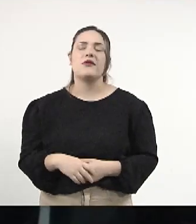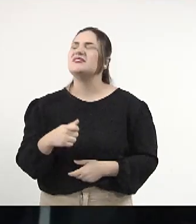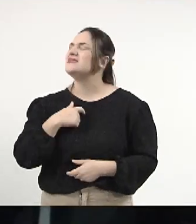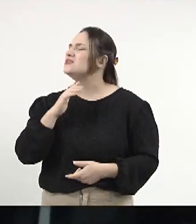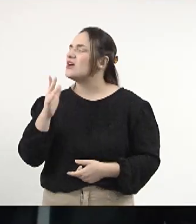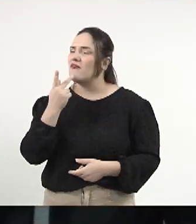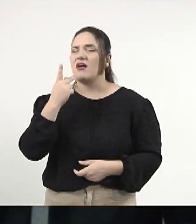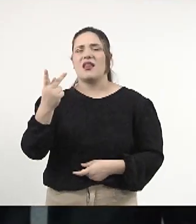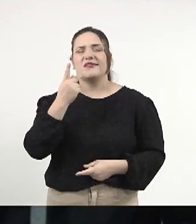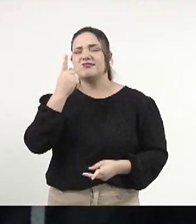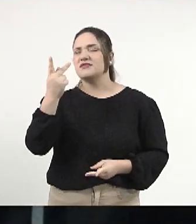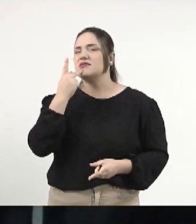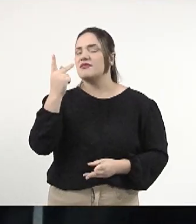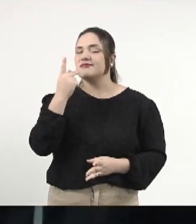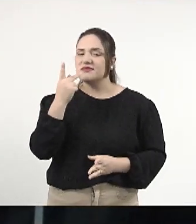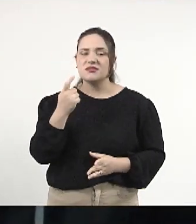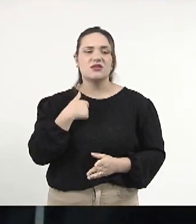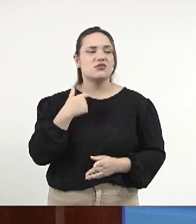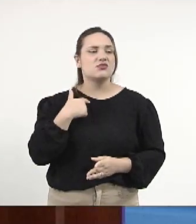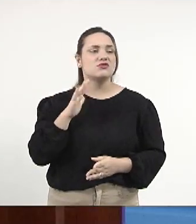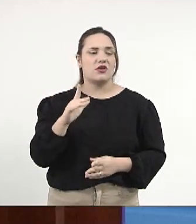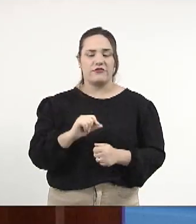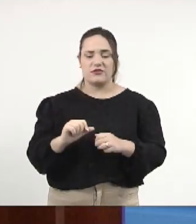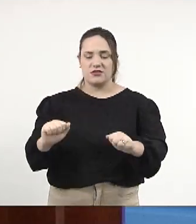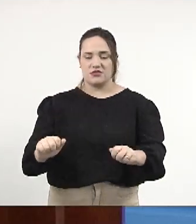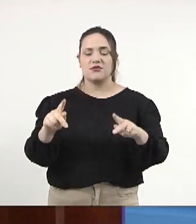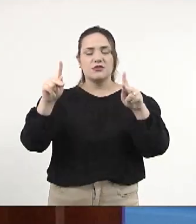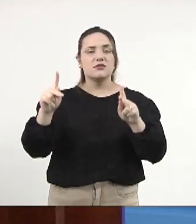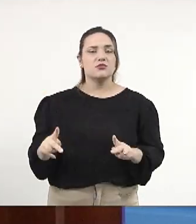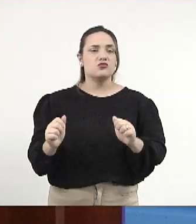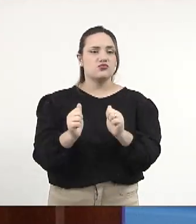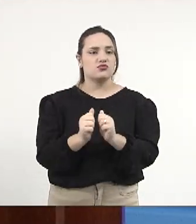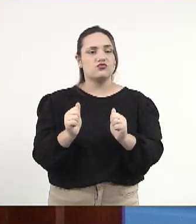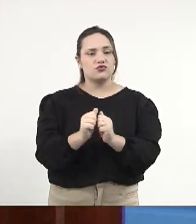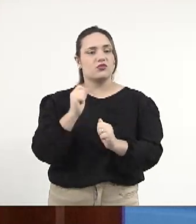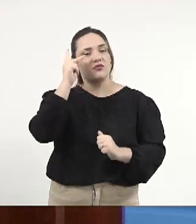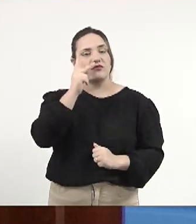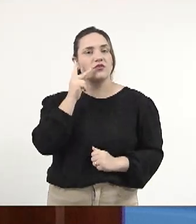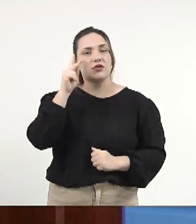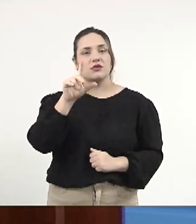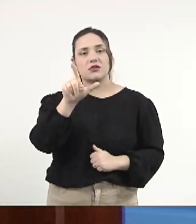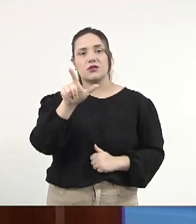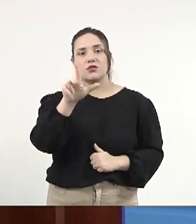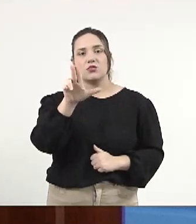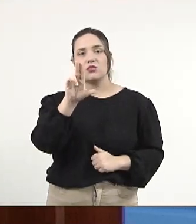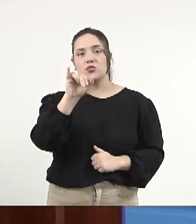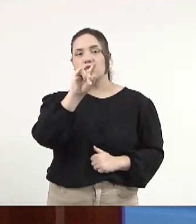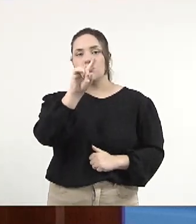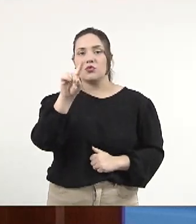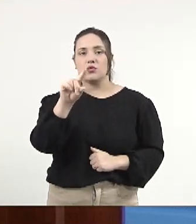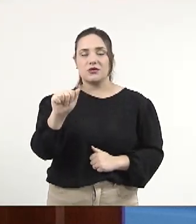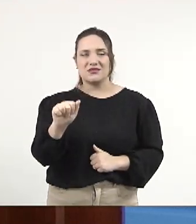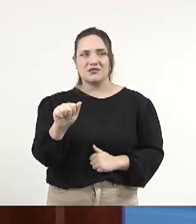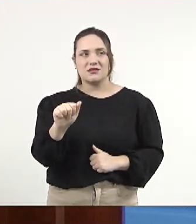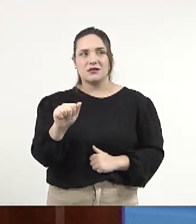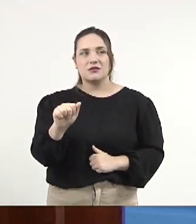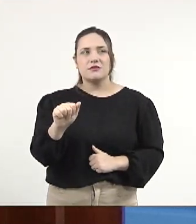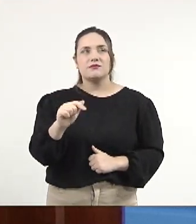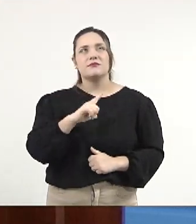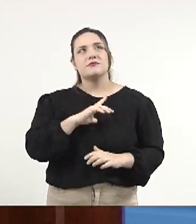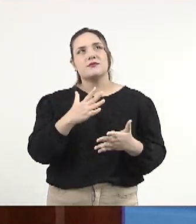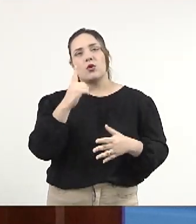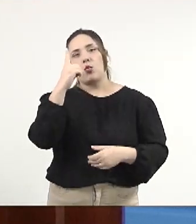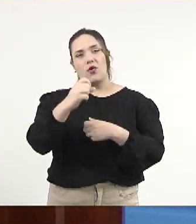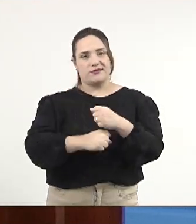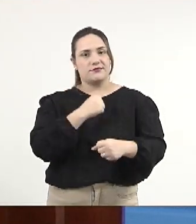uma audiência pública com a vereadora Luísa Ribeiro na Câmara Municipal, já tem acho que 1